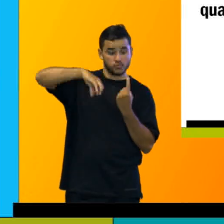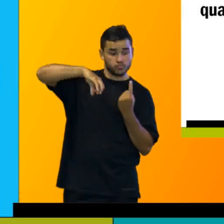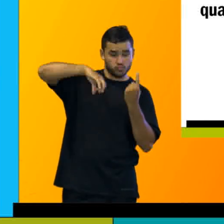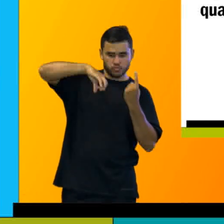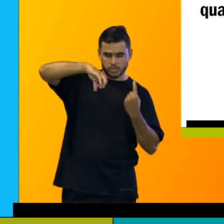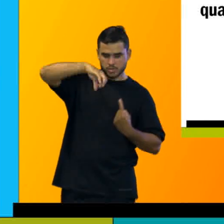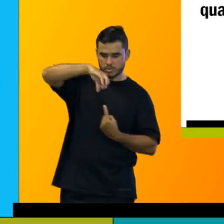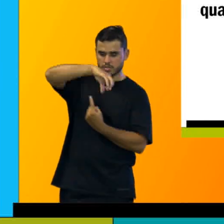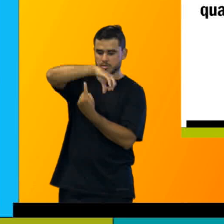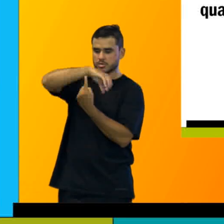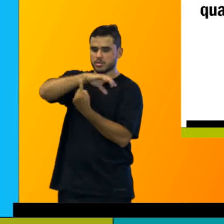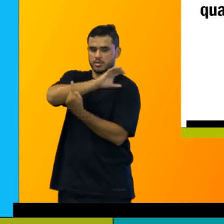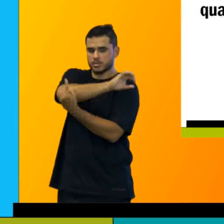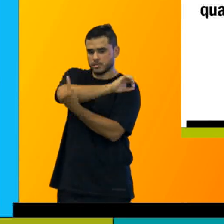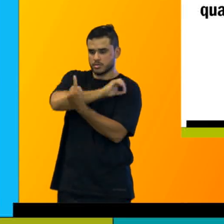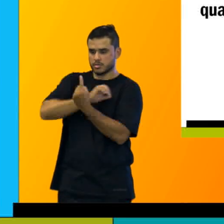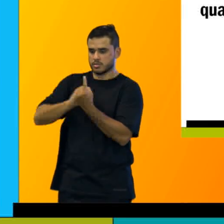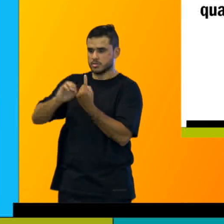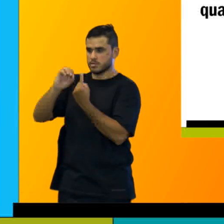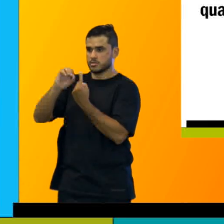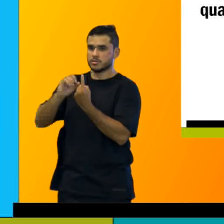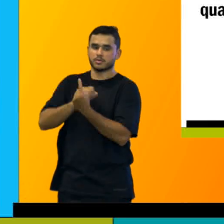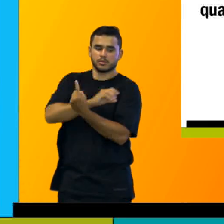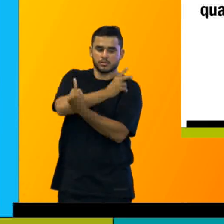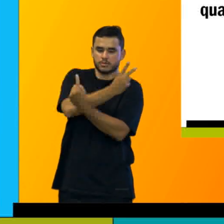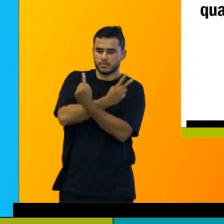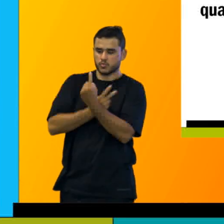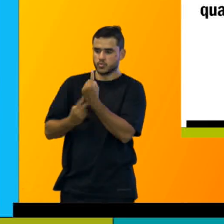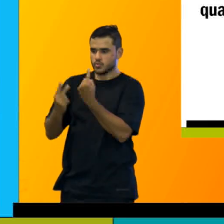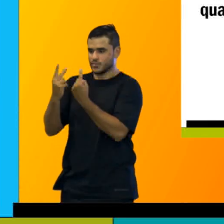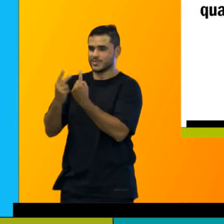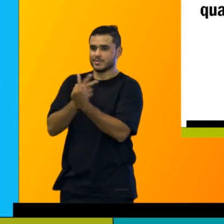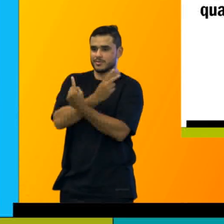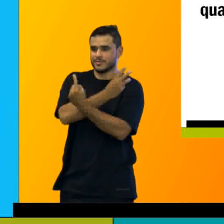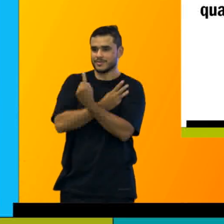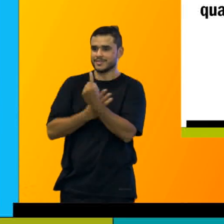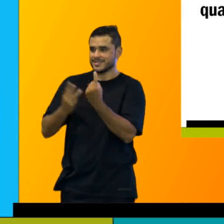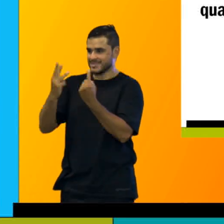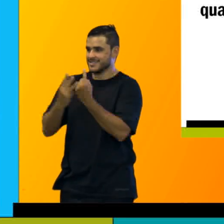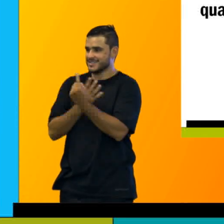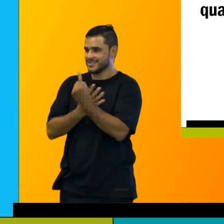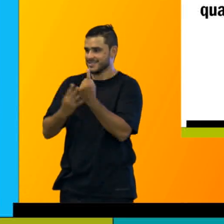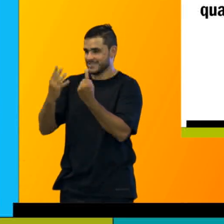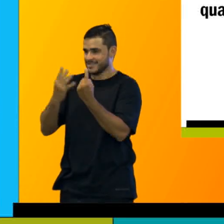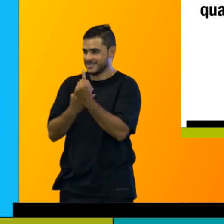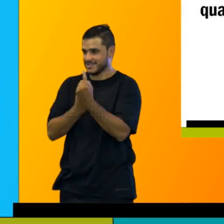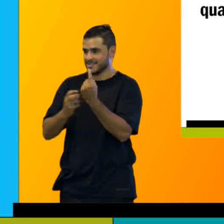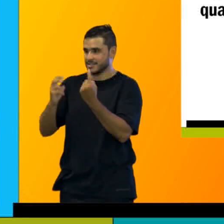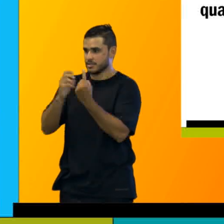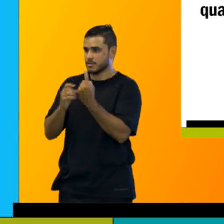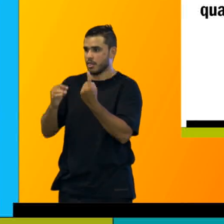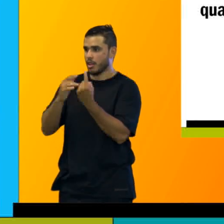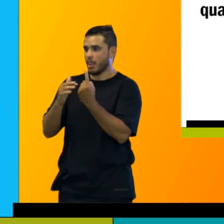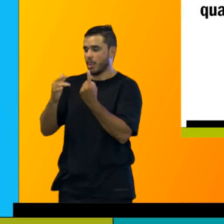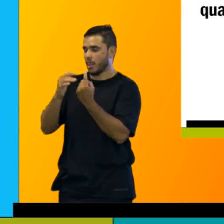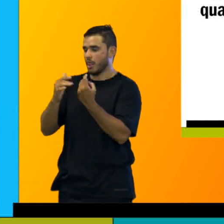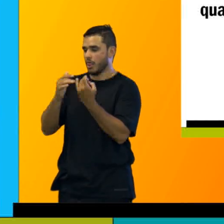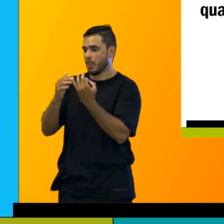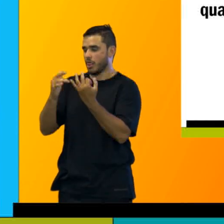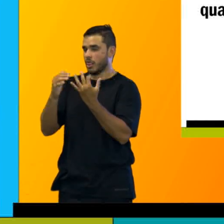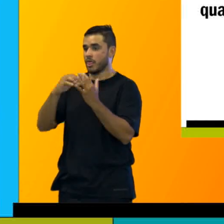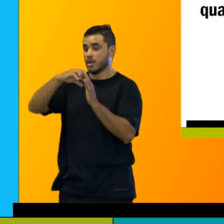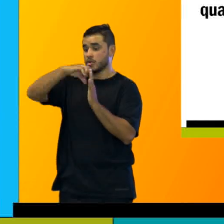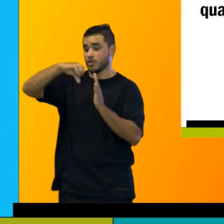fica 10. 1 e 1, 1 e 2, 1 e 3, né? Até chegar em 99. Aí passa para